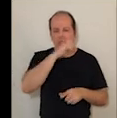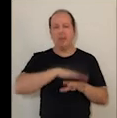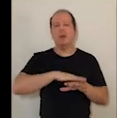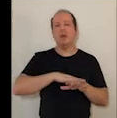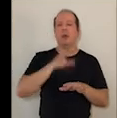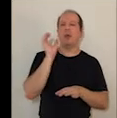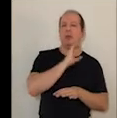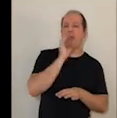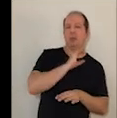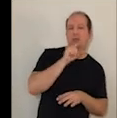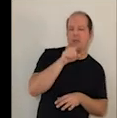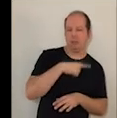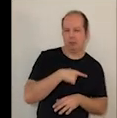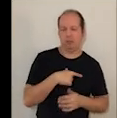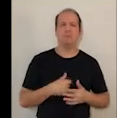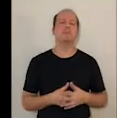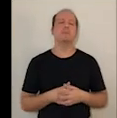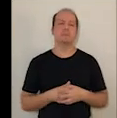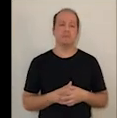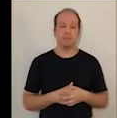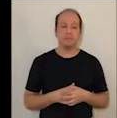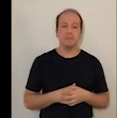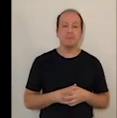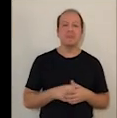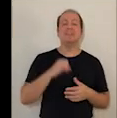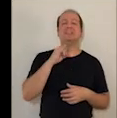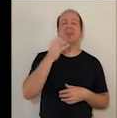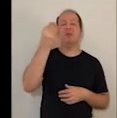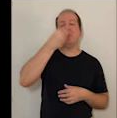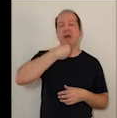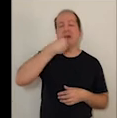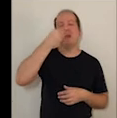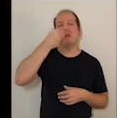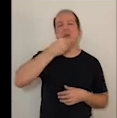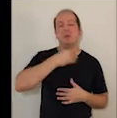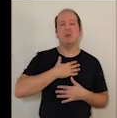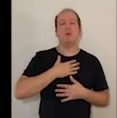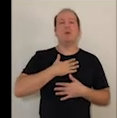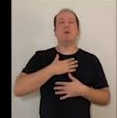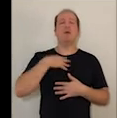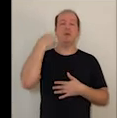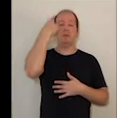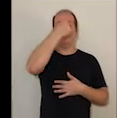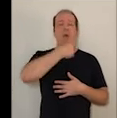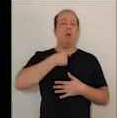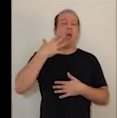Apresse-se, excelência. Seu pulso fraqueja, suas faces empalidecem.